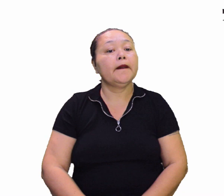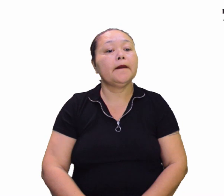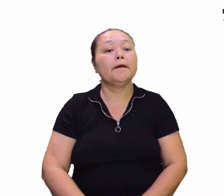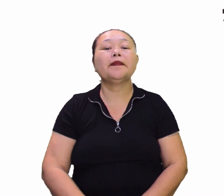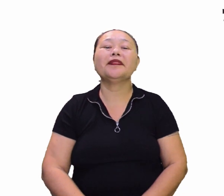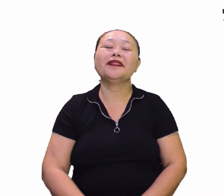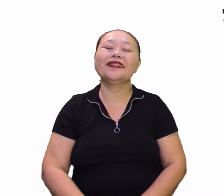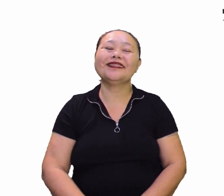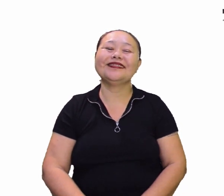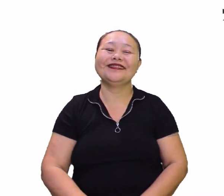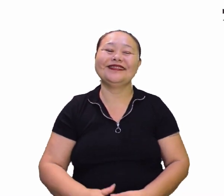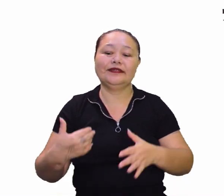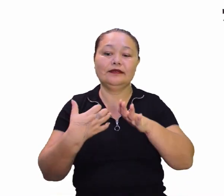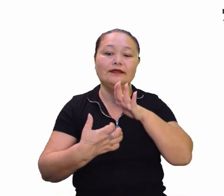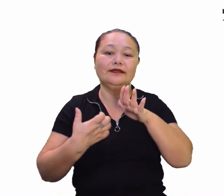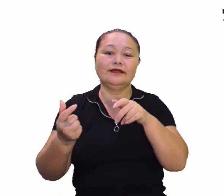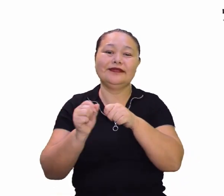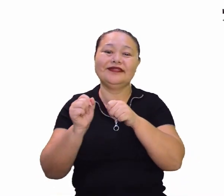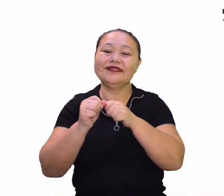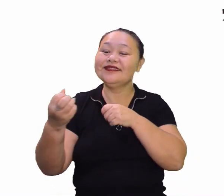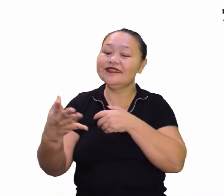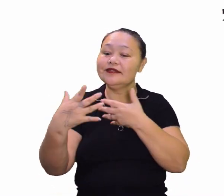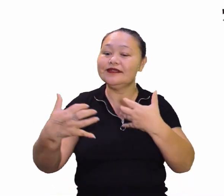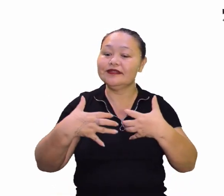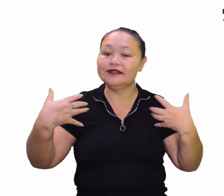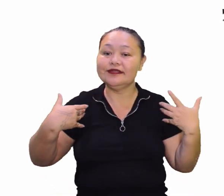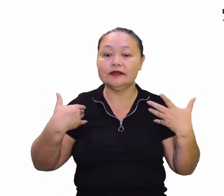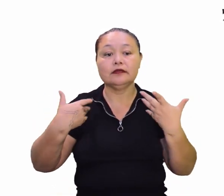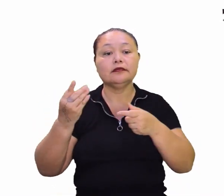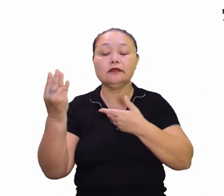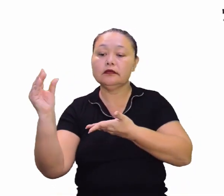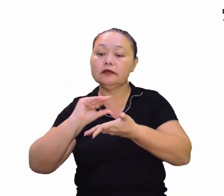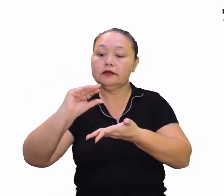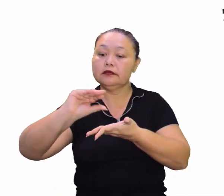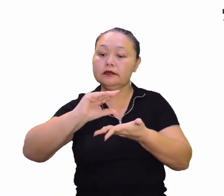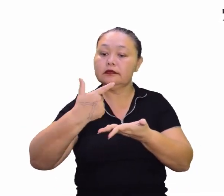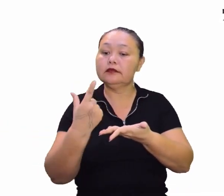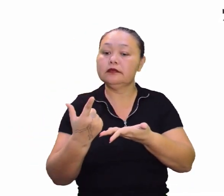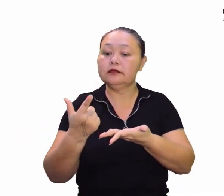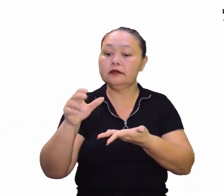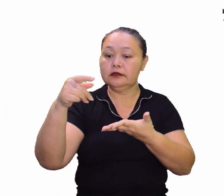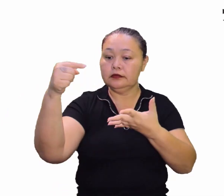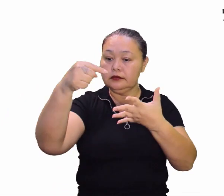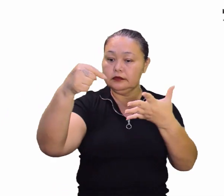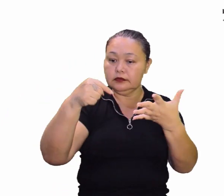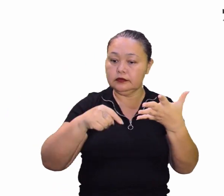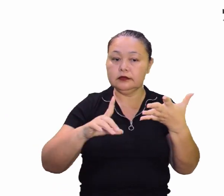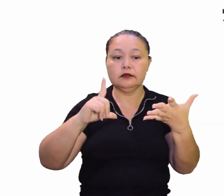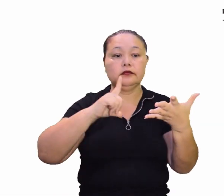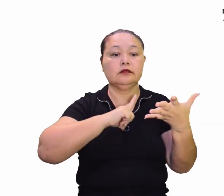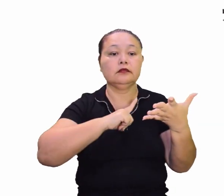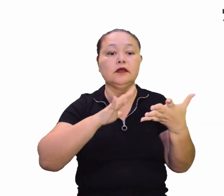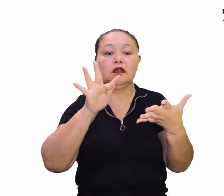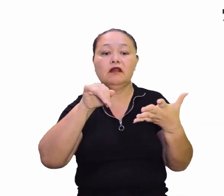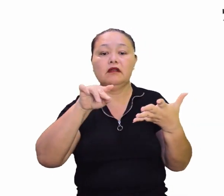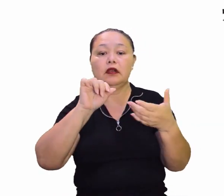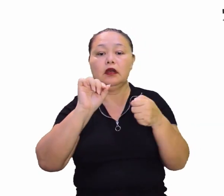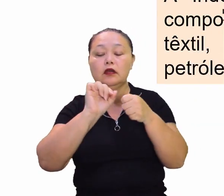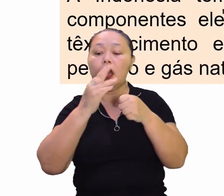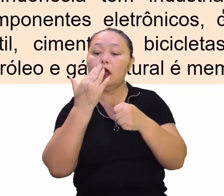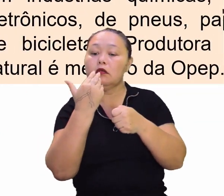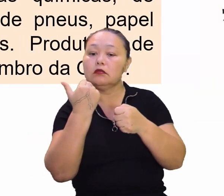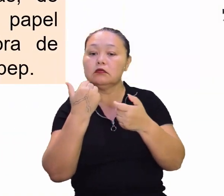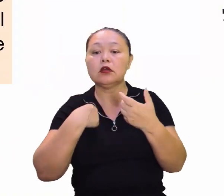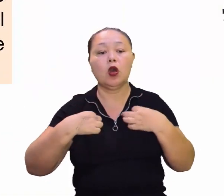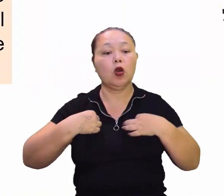Quanto à indústria, os novos tigres investem em diversos setores. As Filipinas produzem